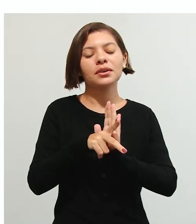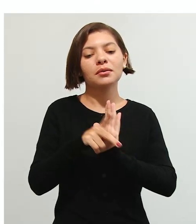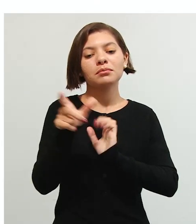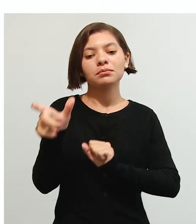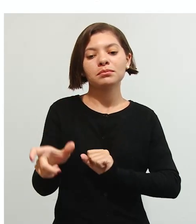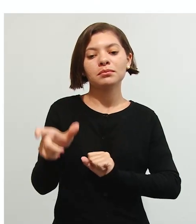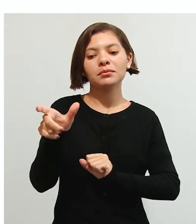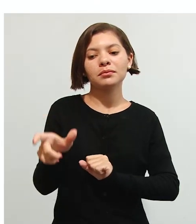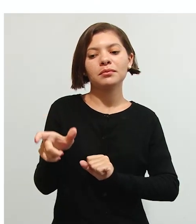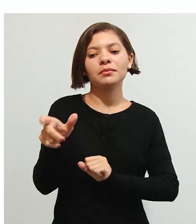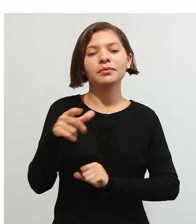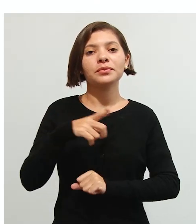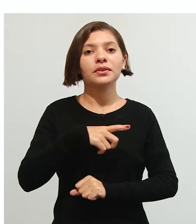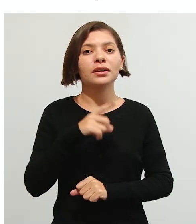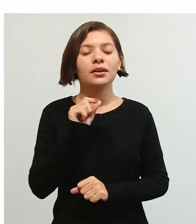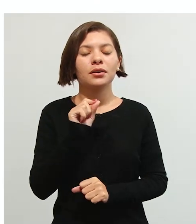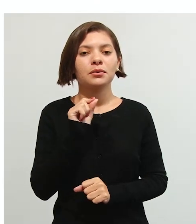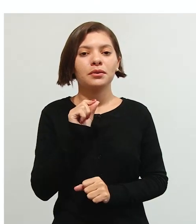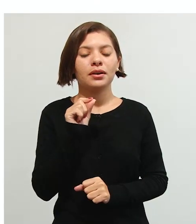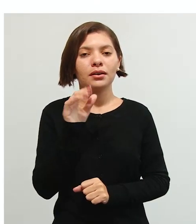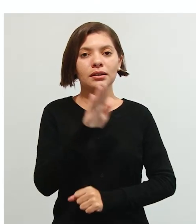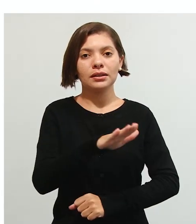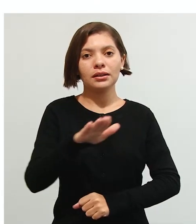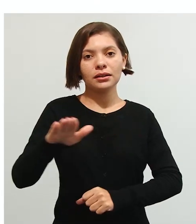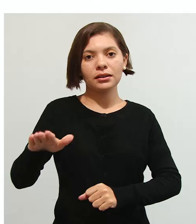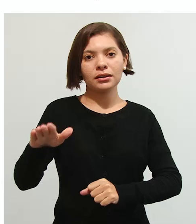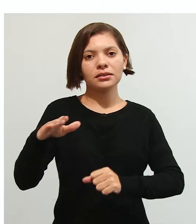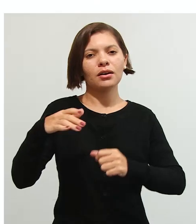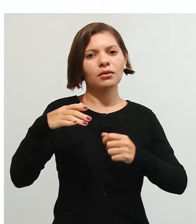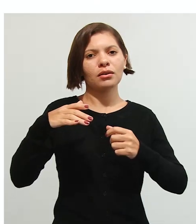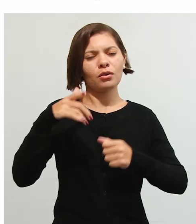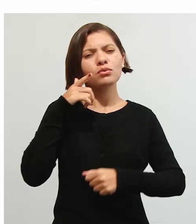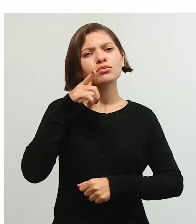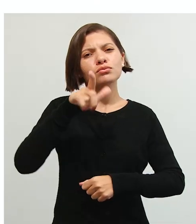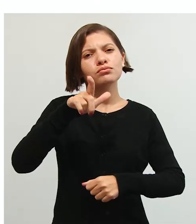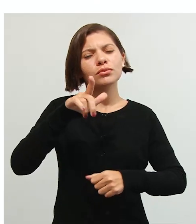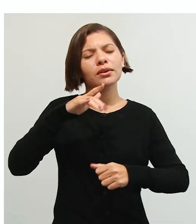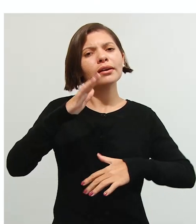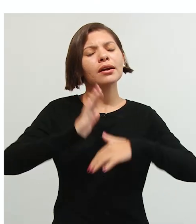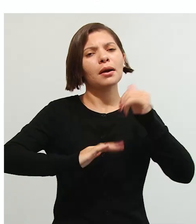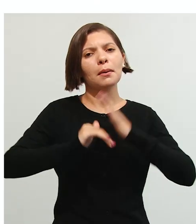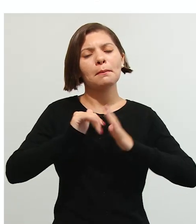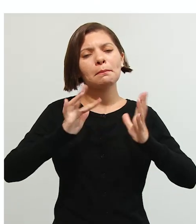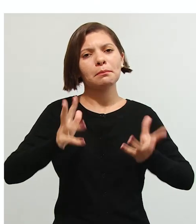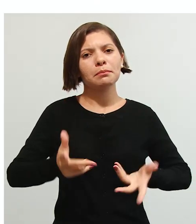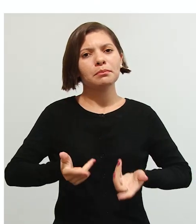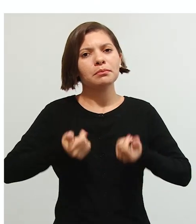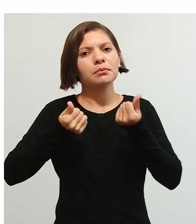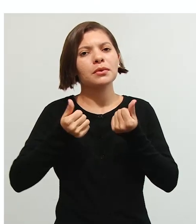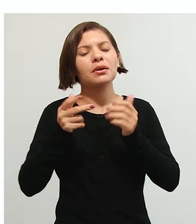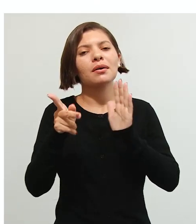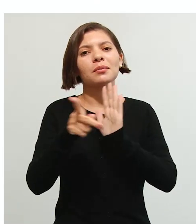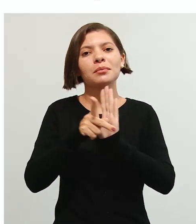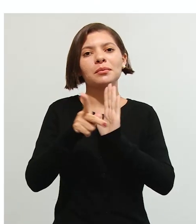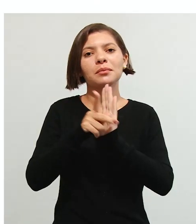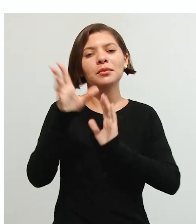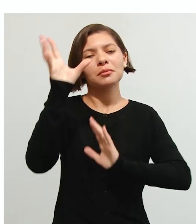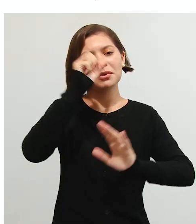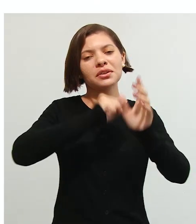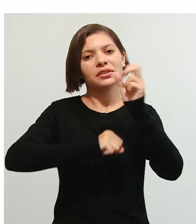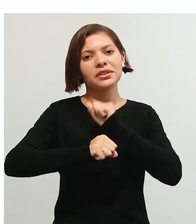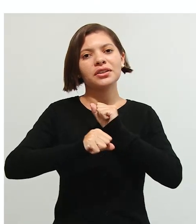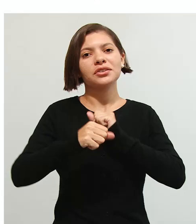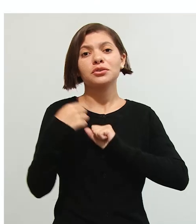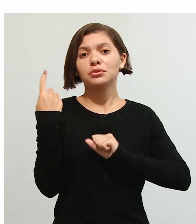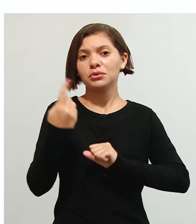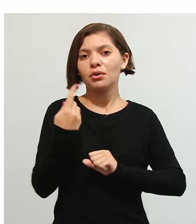Loris Malaguzzi traz, que é a criança, ela consegue participar da sua própria aprendizagem, mais que